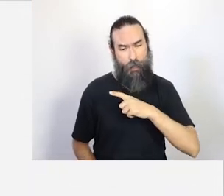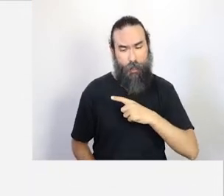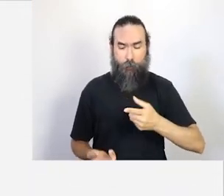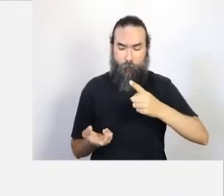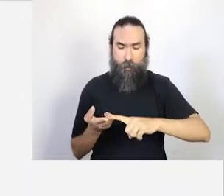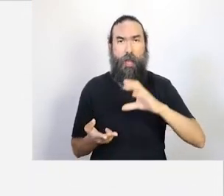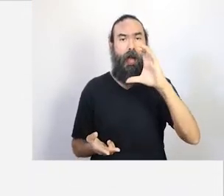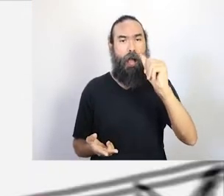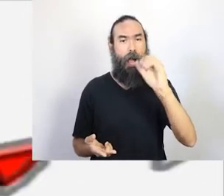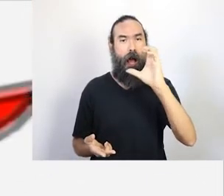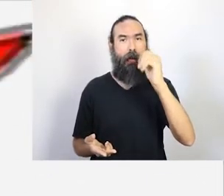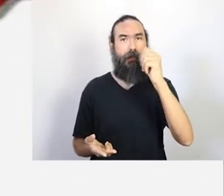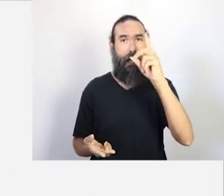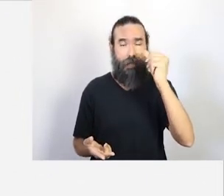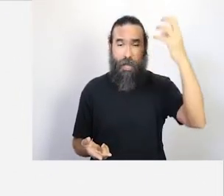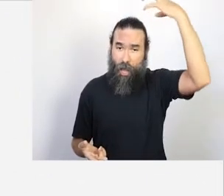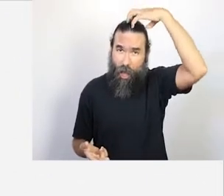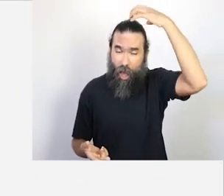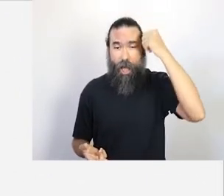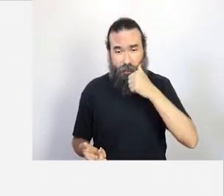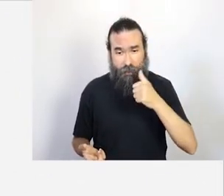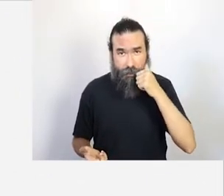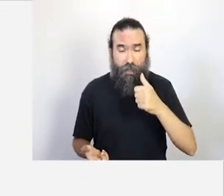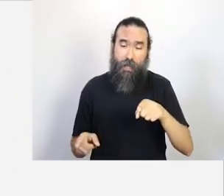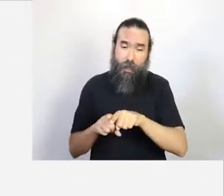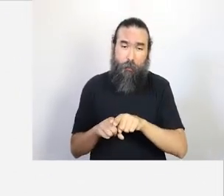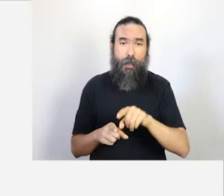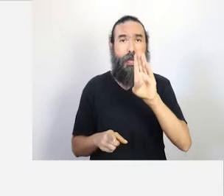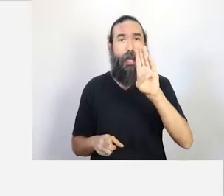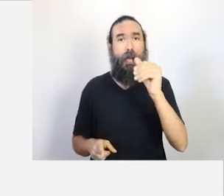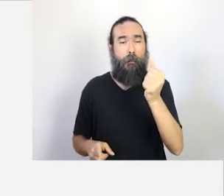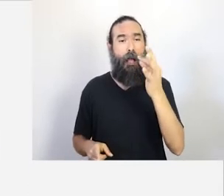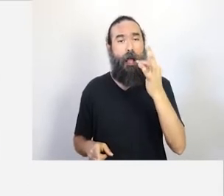temos a caçada e temos o batuque da rainha.